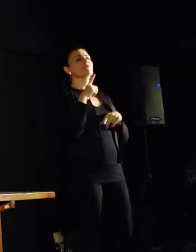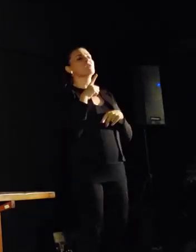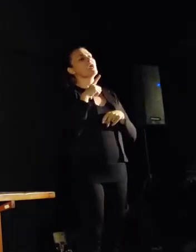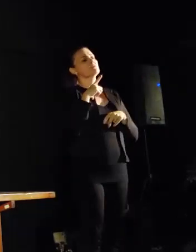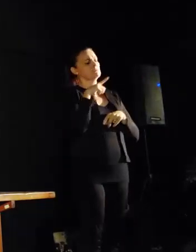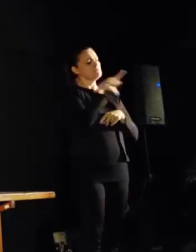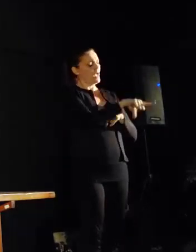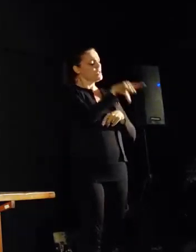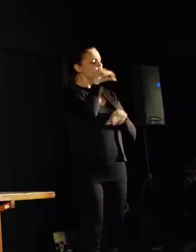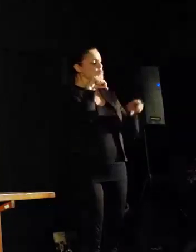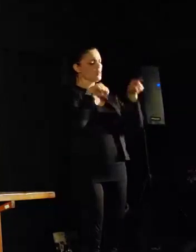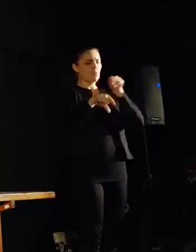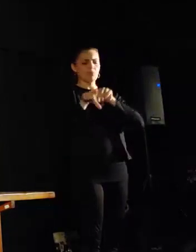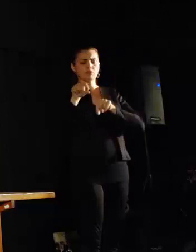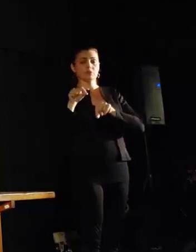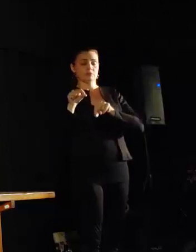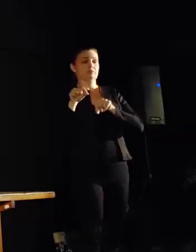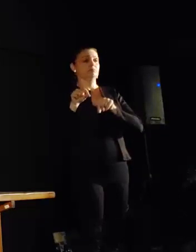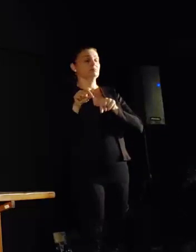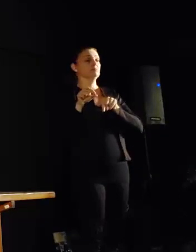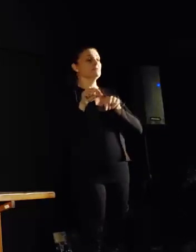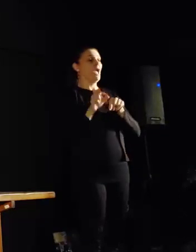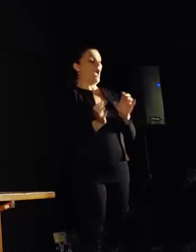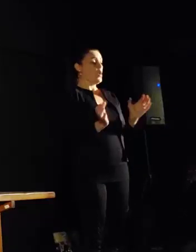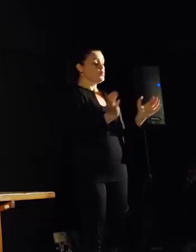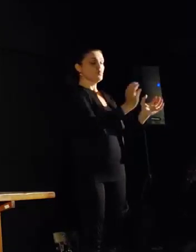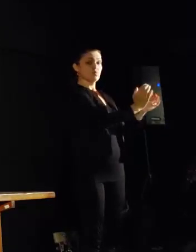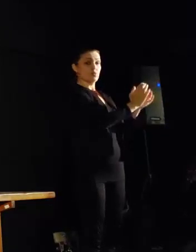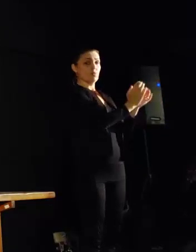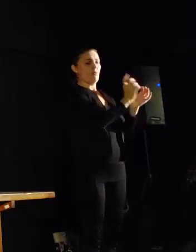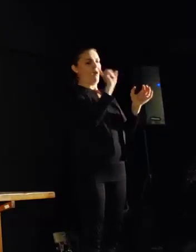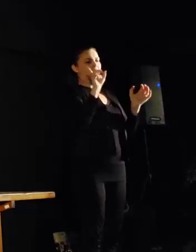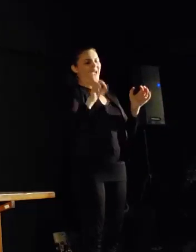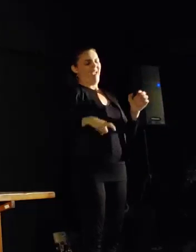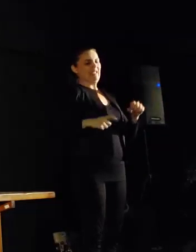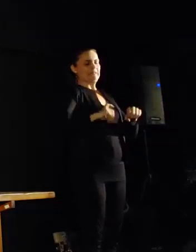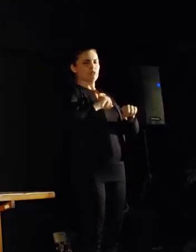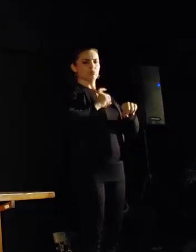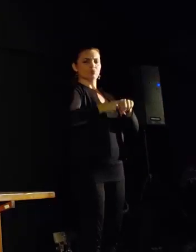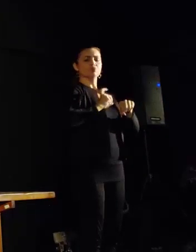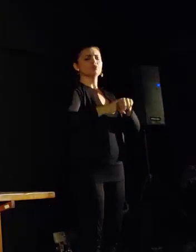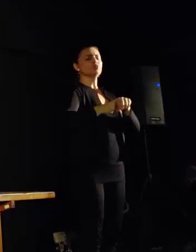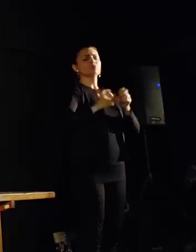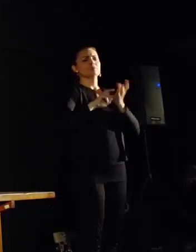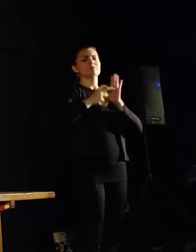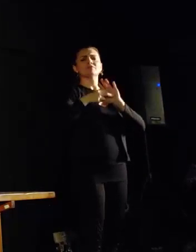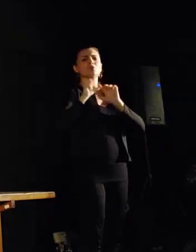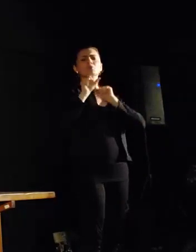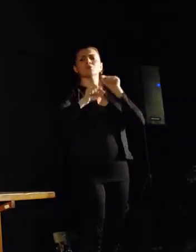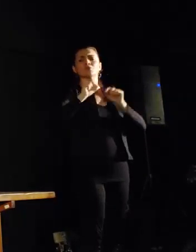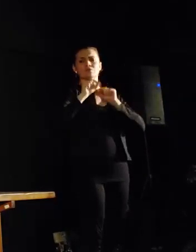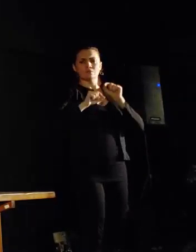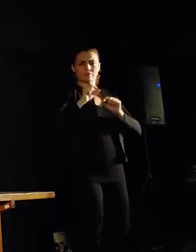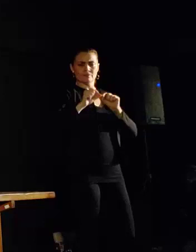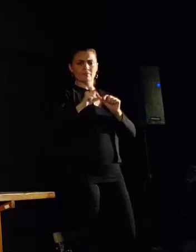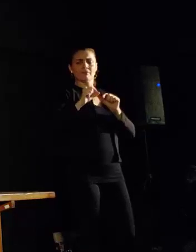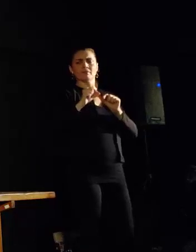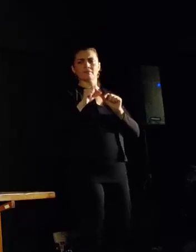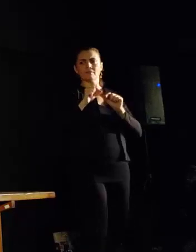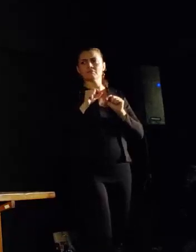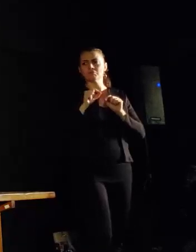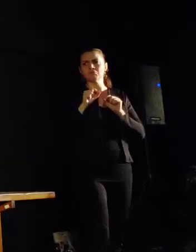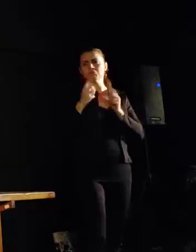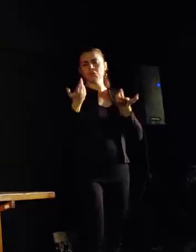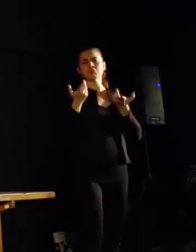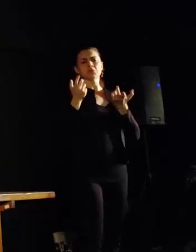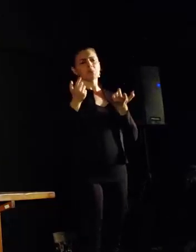fizeram, né? Um é um núcleo duro. Núcleo duro significa... Outra coisa que eu posso dizer é o